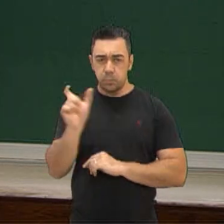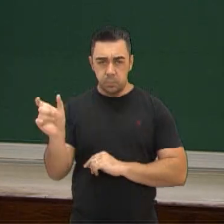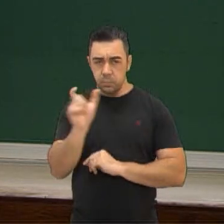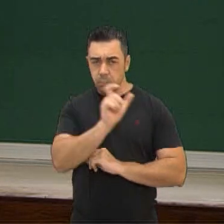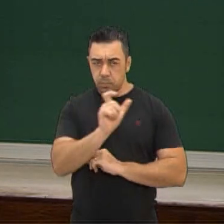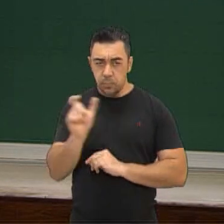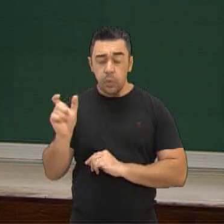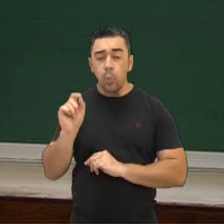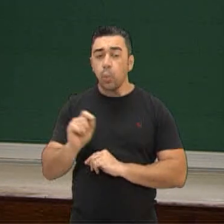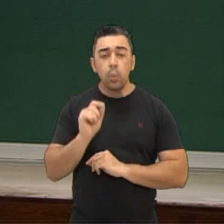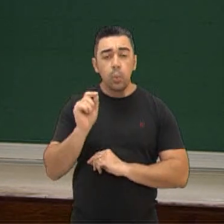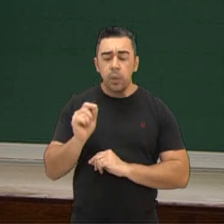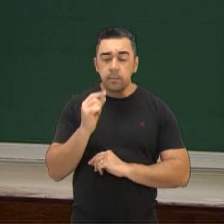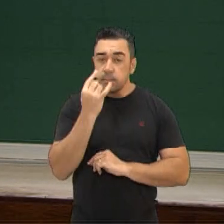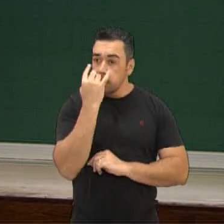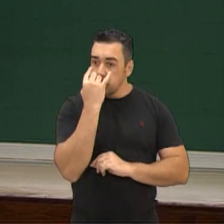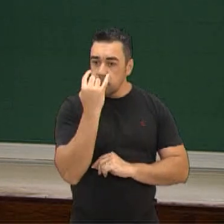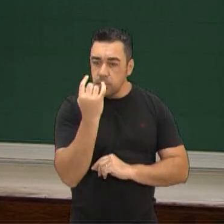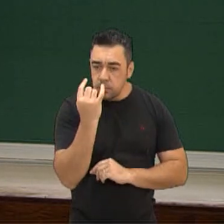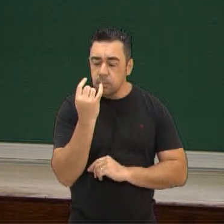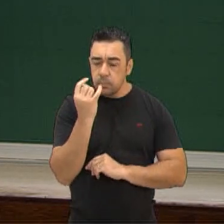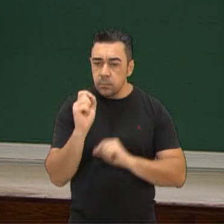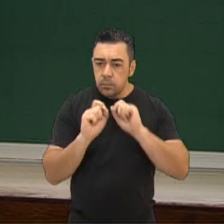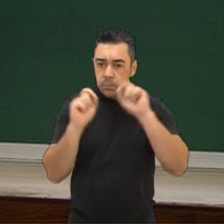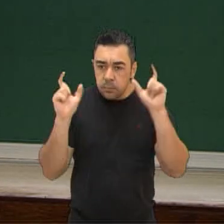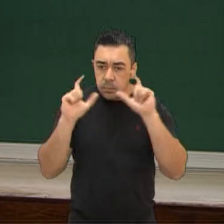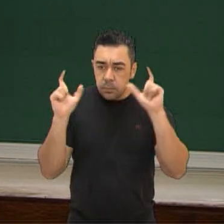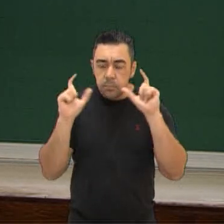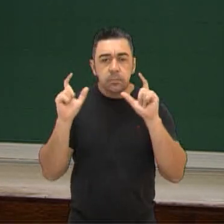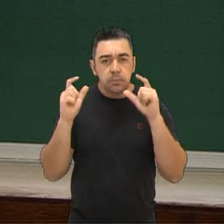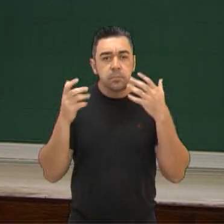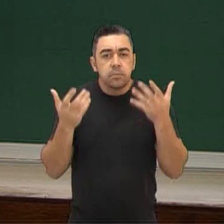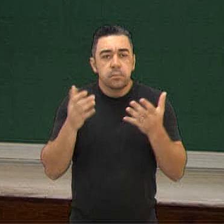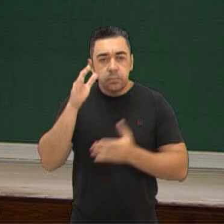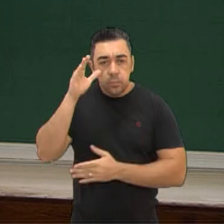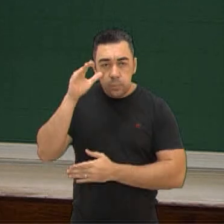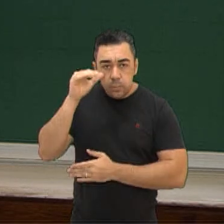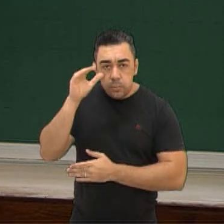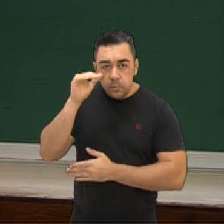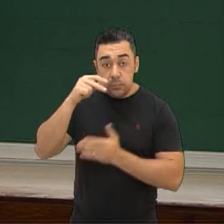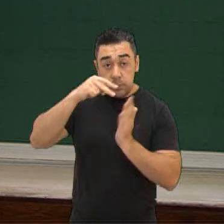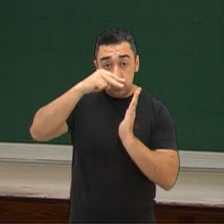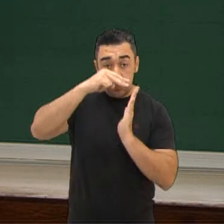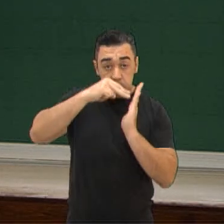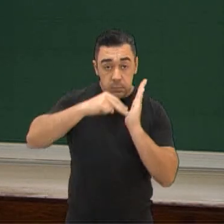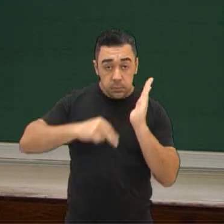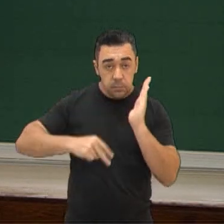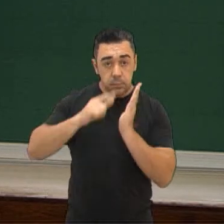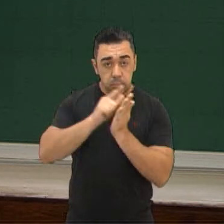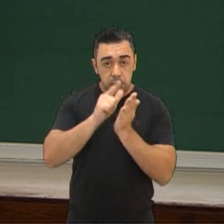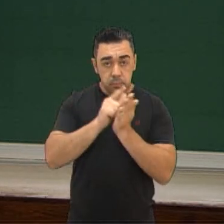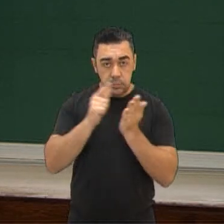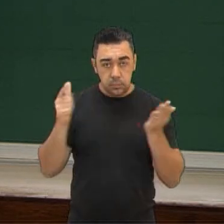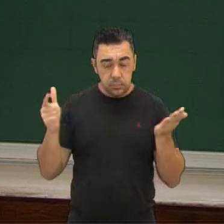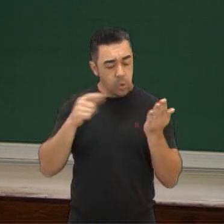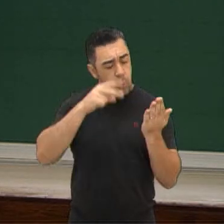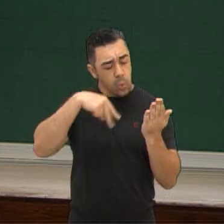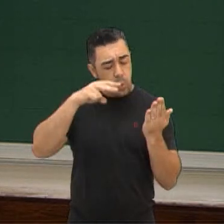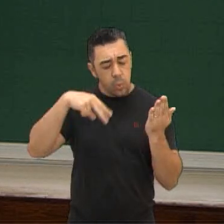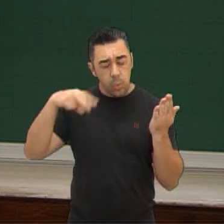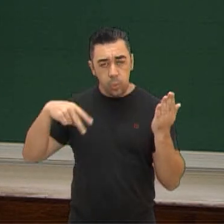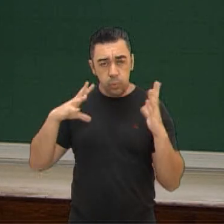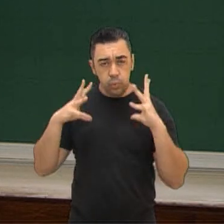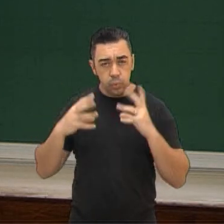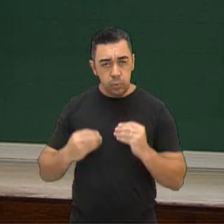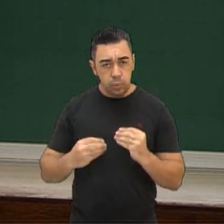função de atrair, prender ao leitor, colocar nele essa curiosidade para que ele continue lendo e leia